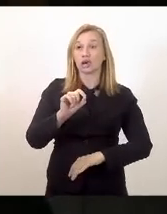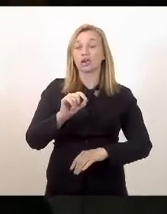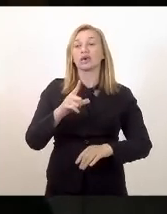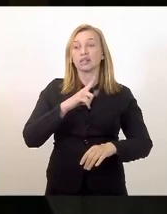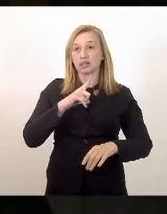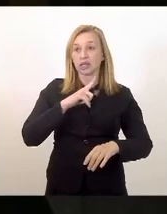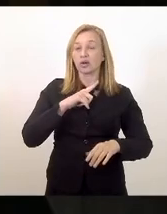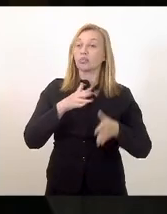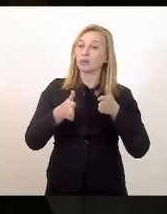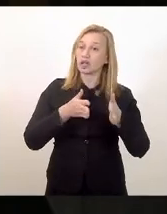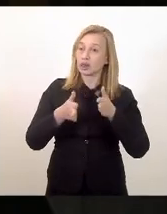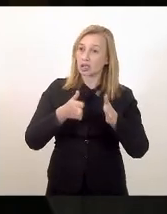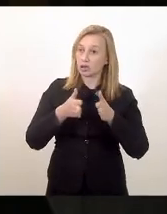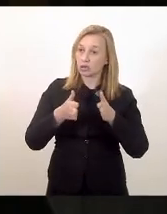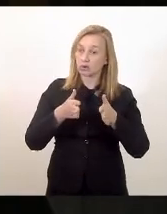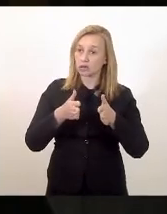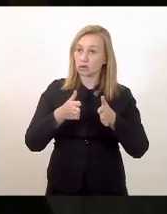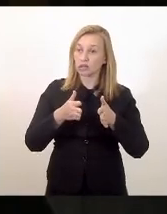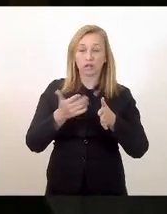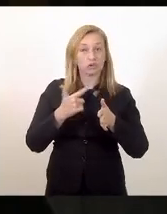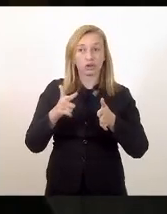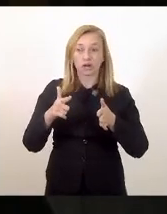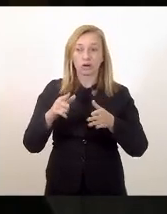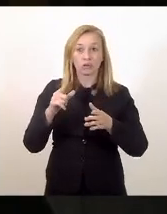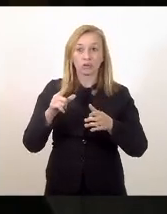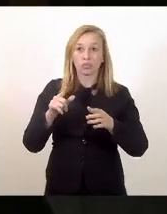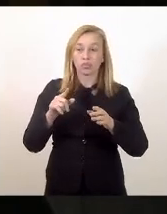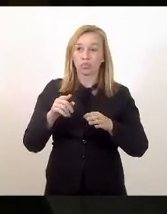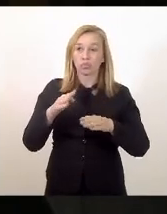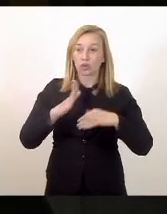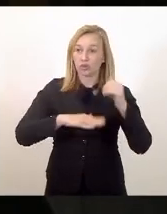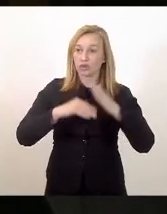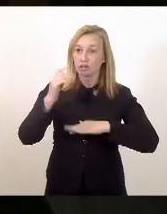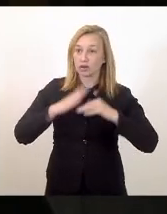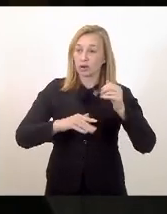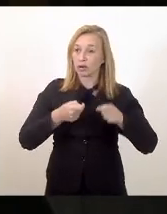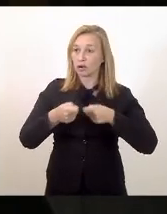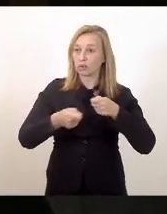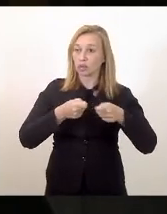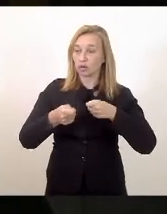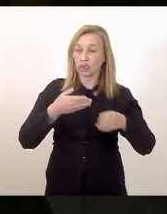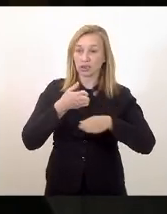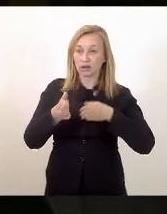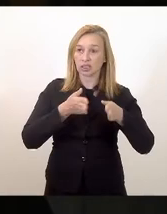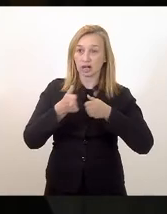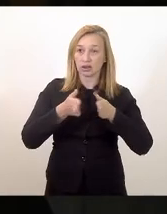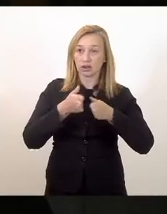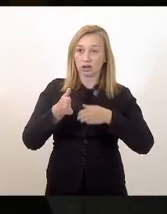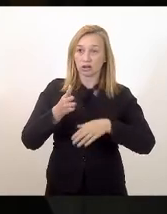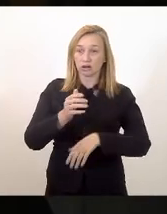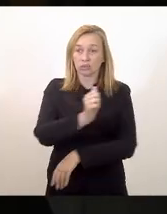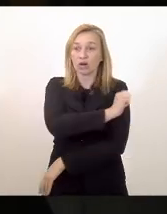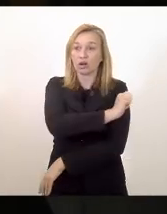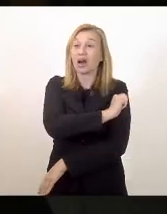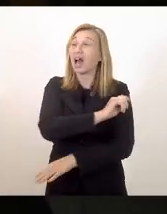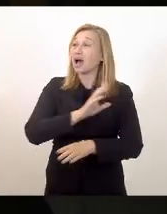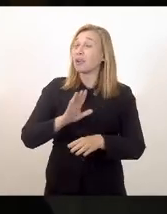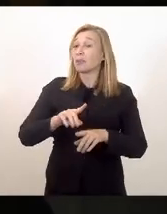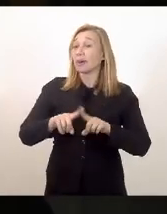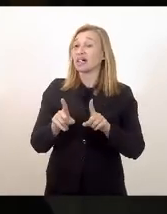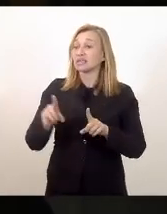um profissional para controlar o fluxo de entrada e saída dos alunos. Ah, mas e se deslocar um profissional de outra